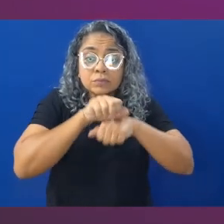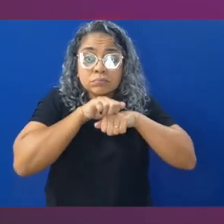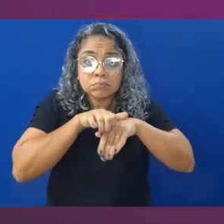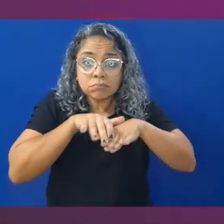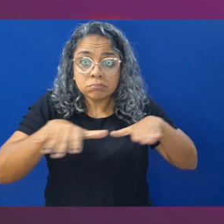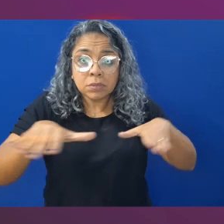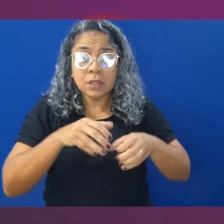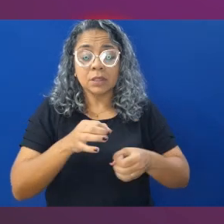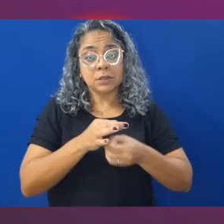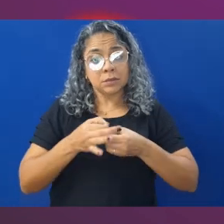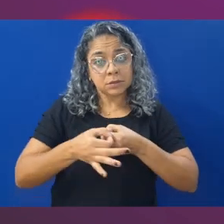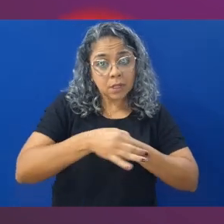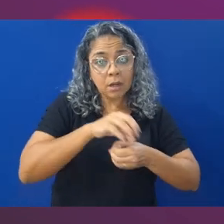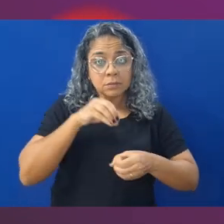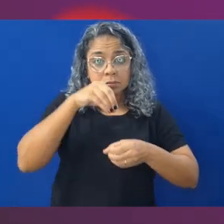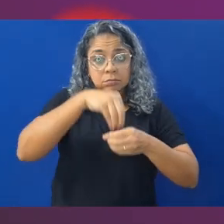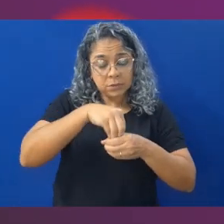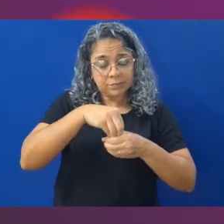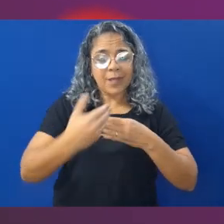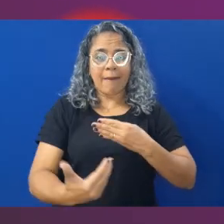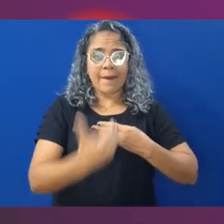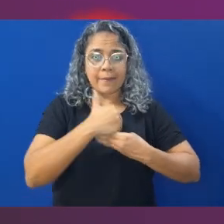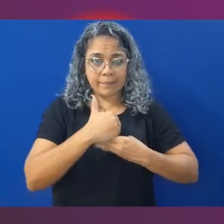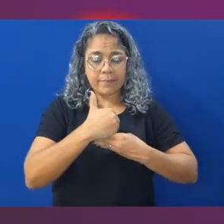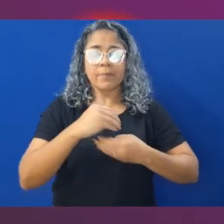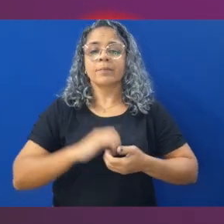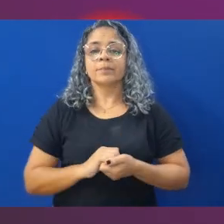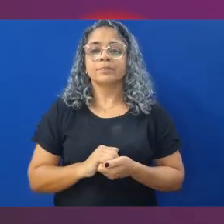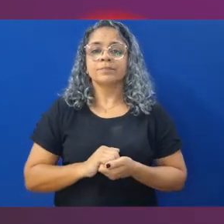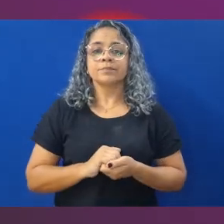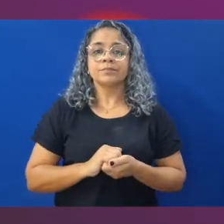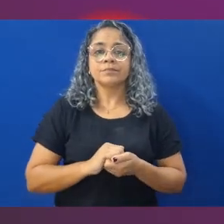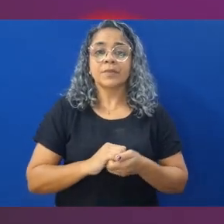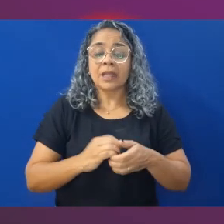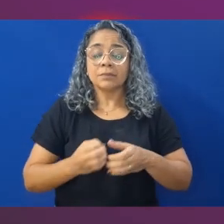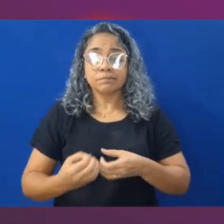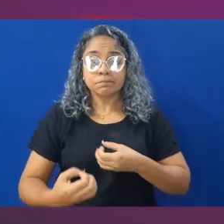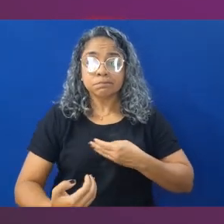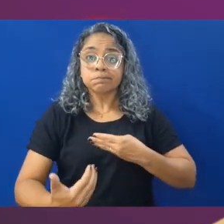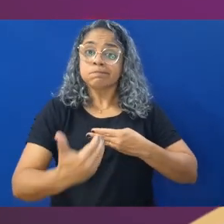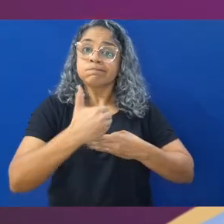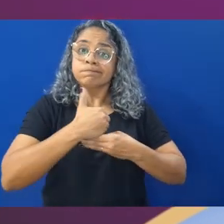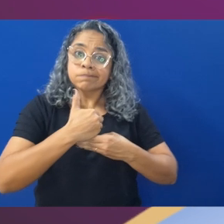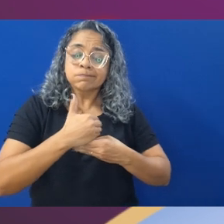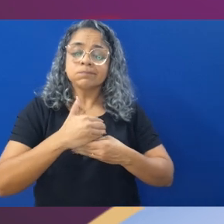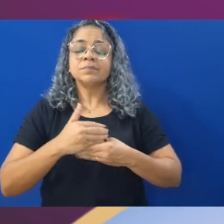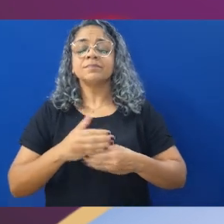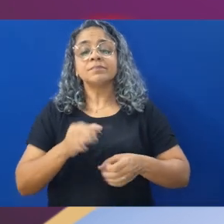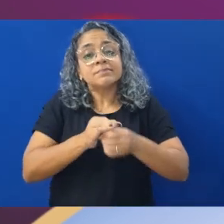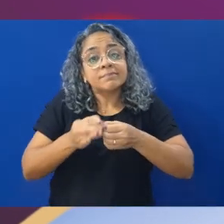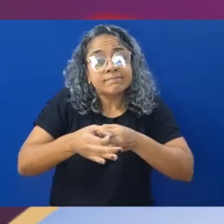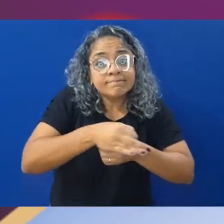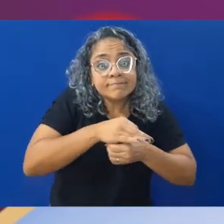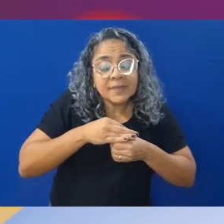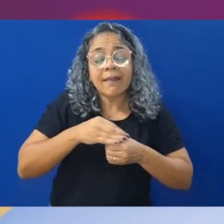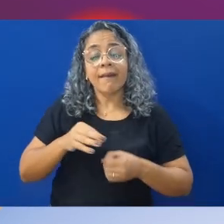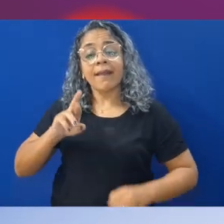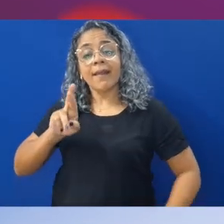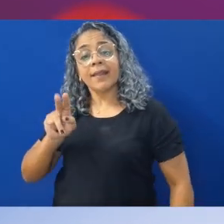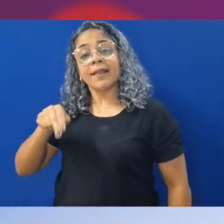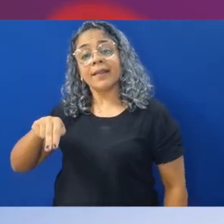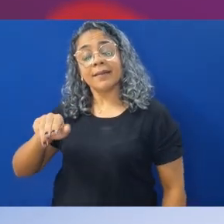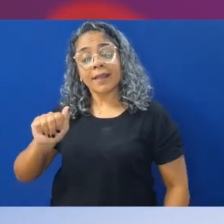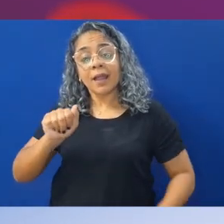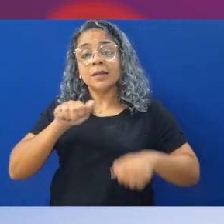membrana da célula, permitindo a entrada dele. Após a fusão, as proteínas fundamentais e o RNA para